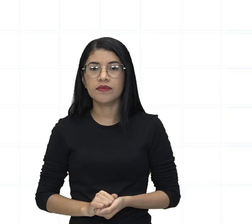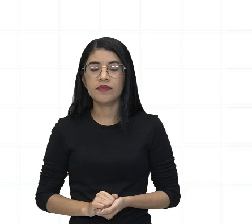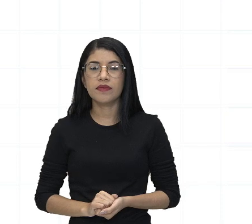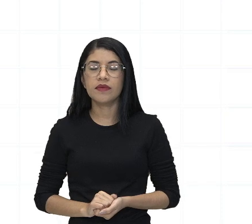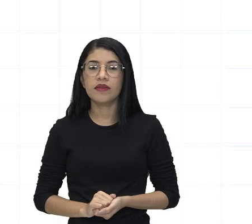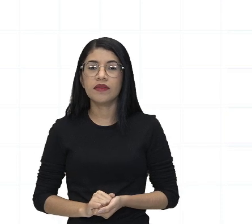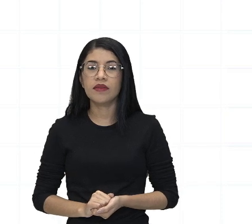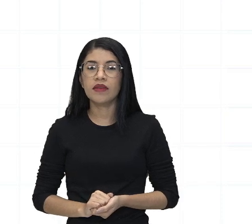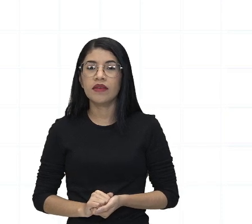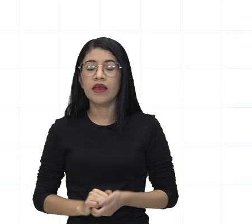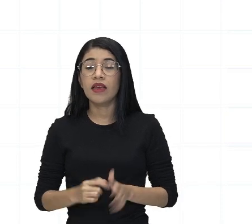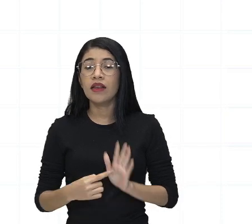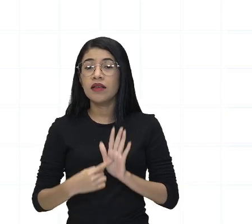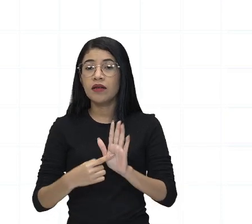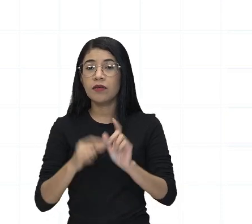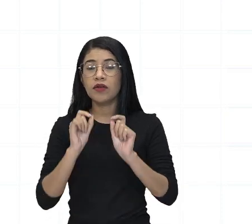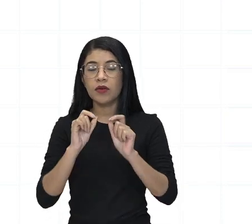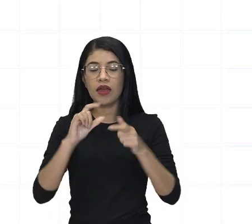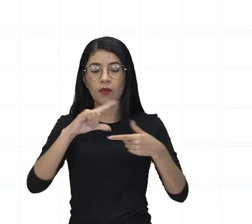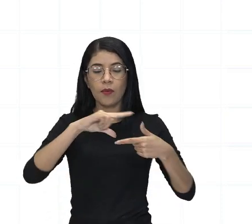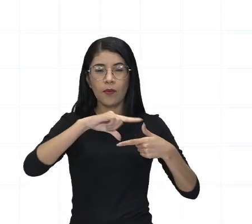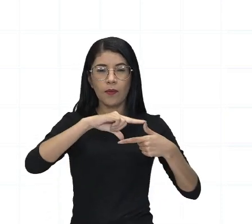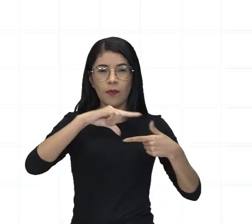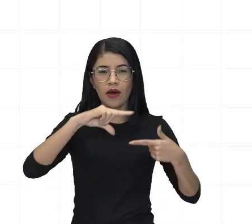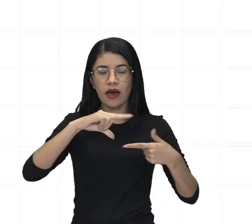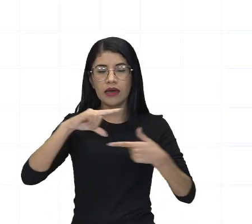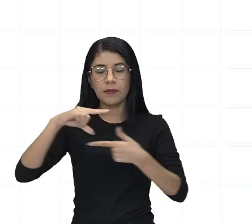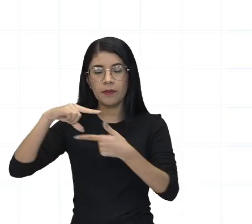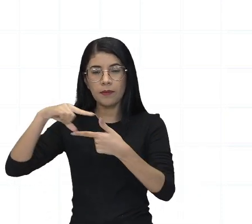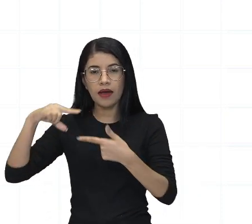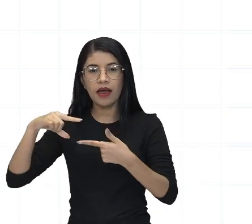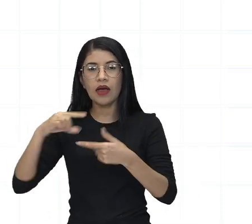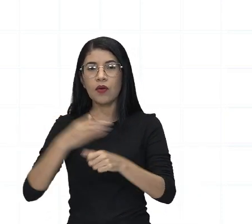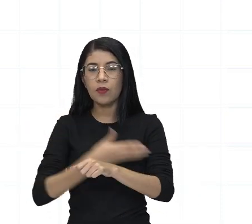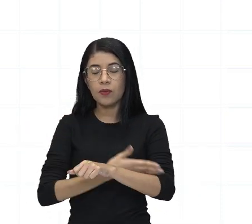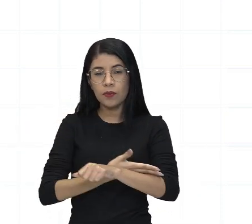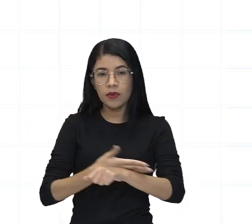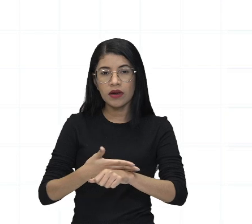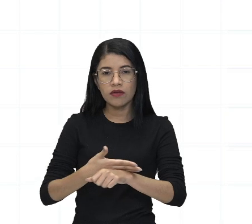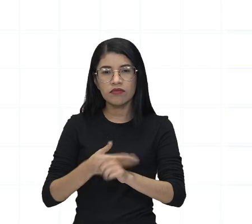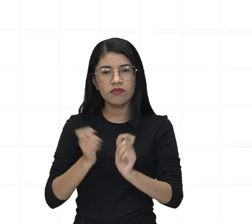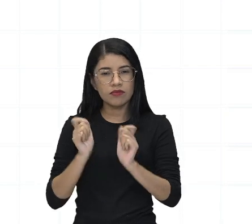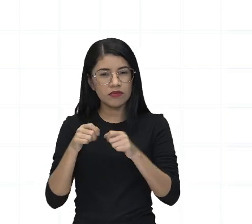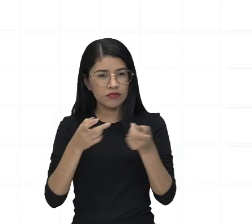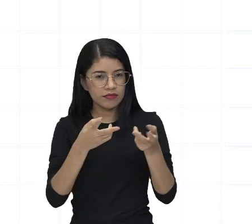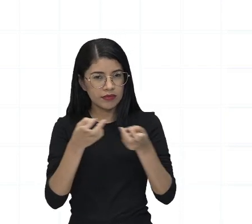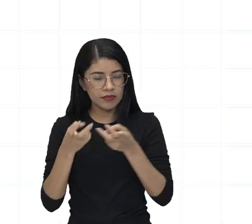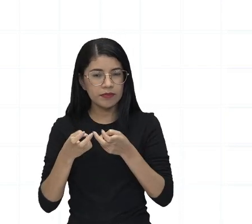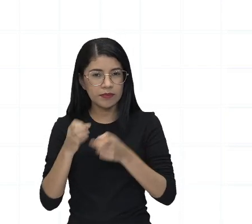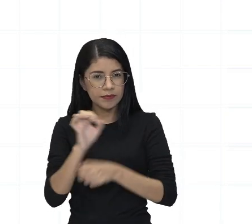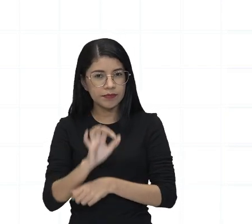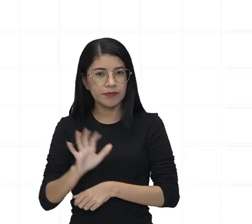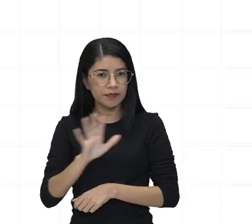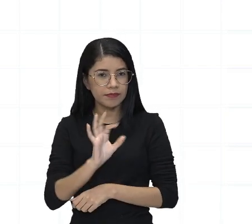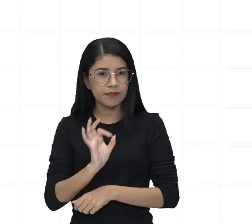Determina planos retangulares brancos, como vocês podem observar aí na imagem.